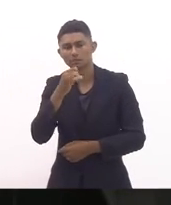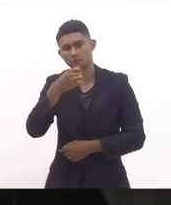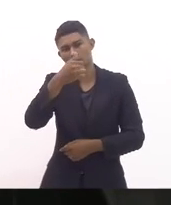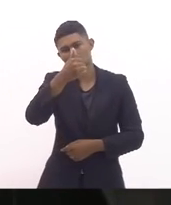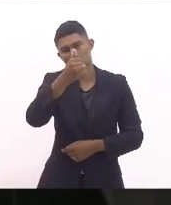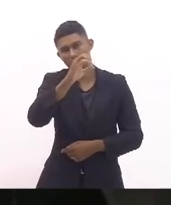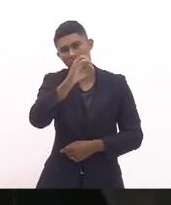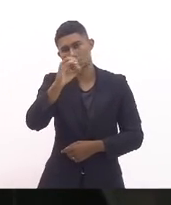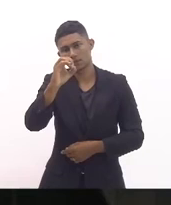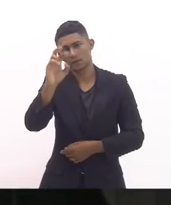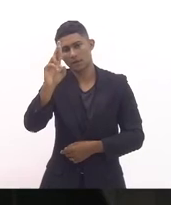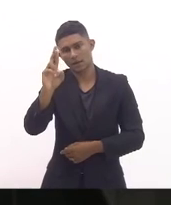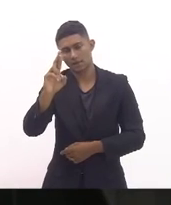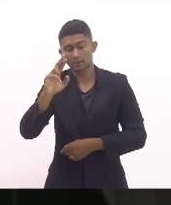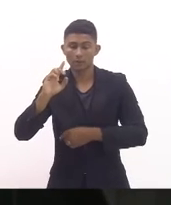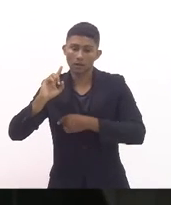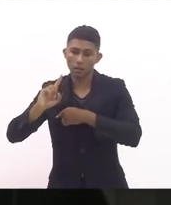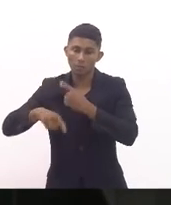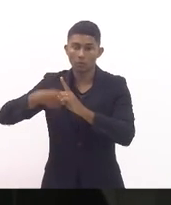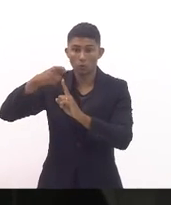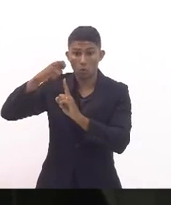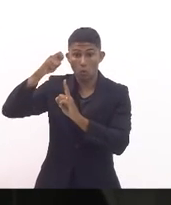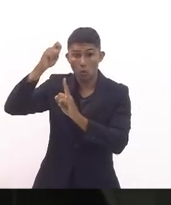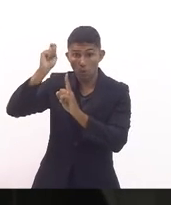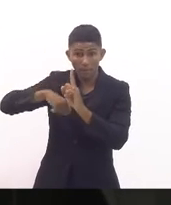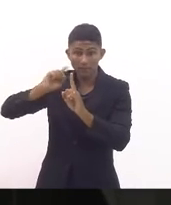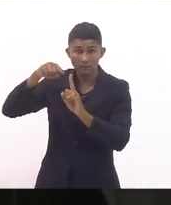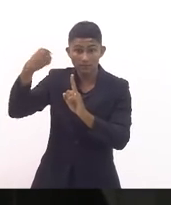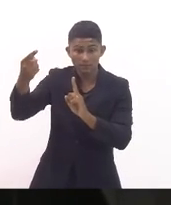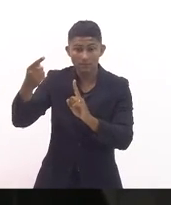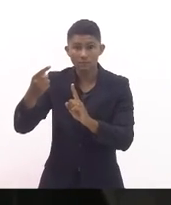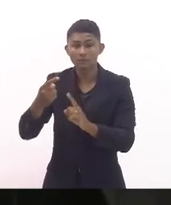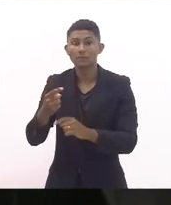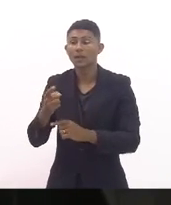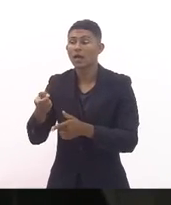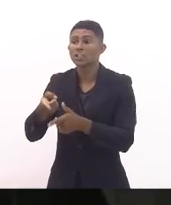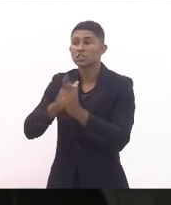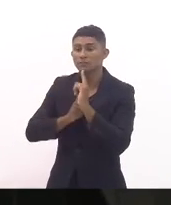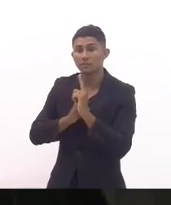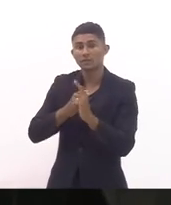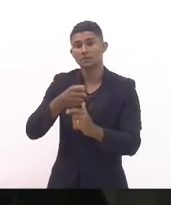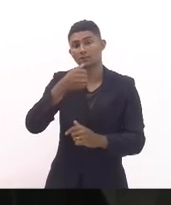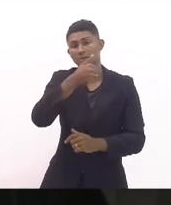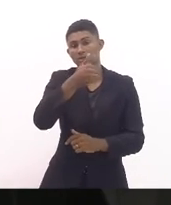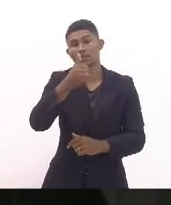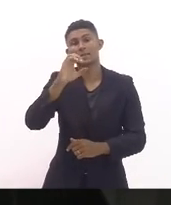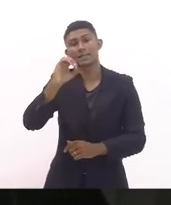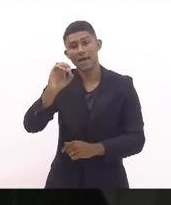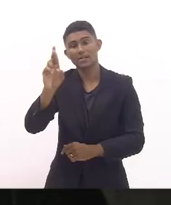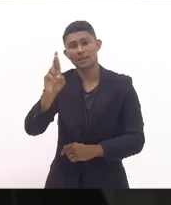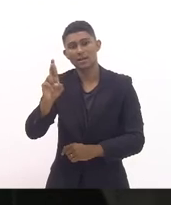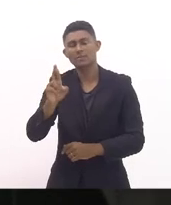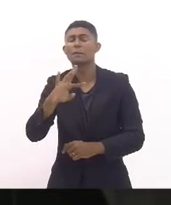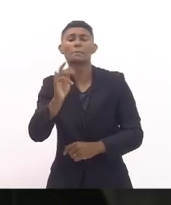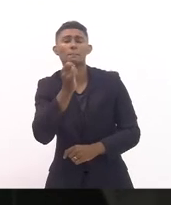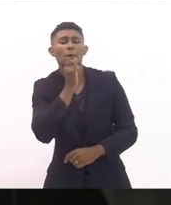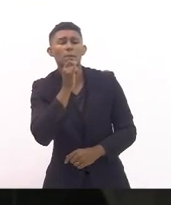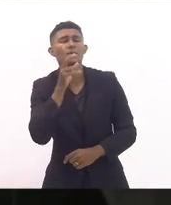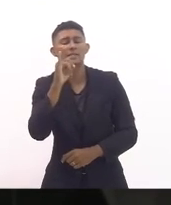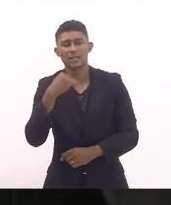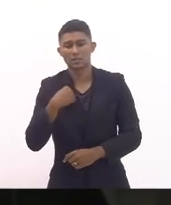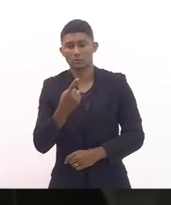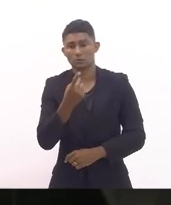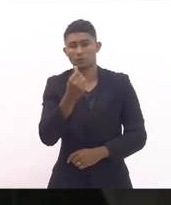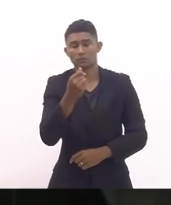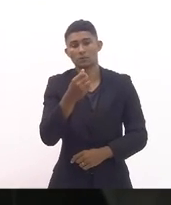banco né ao cabo de um mês a nossa diva gente falou de 110 r$ 112 Mas se a gente deposita sem garagem no banco